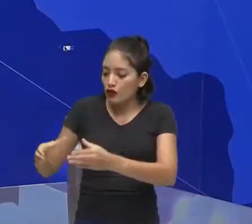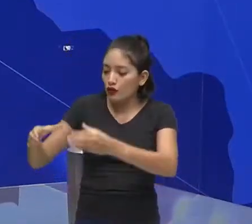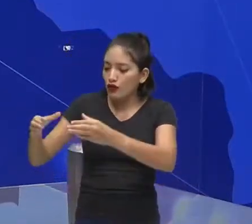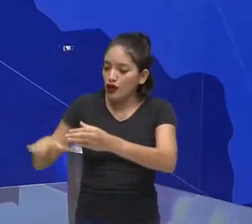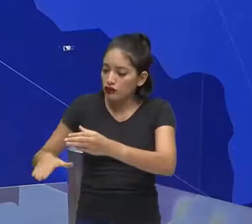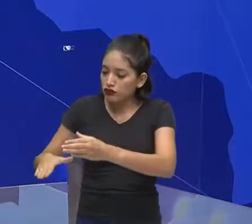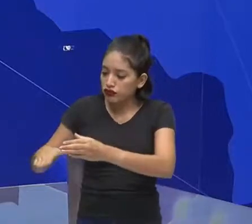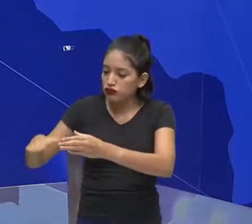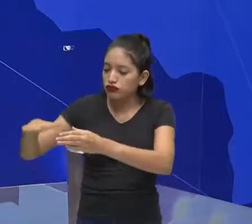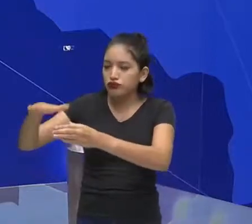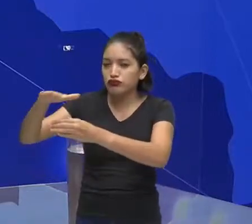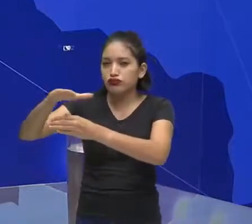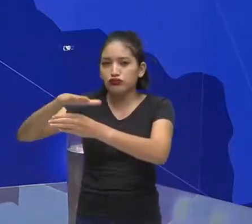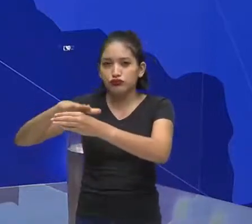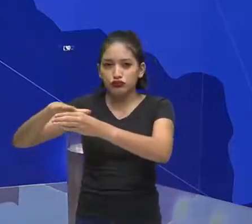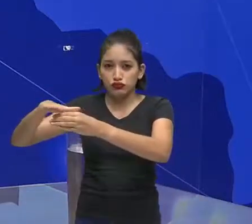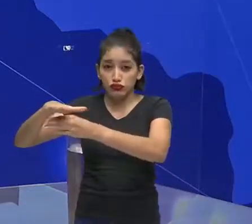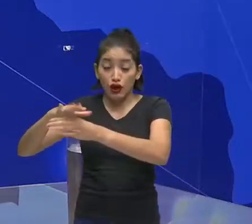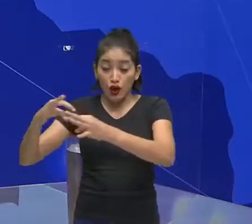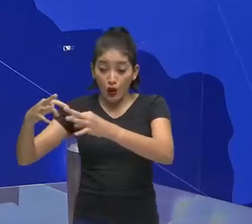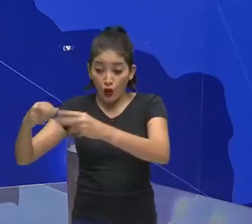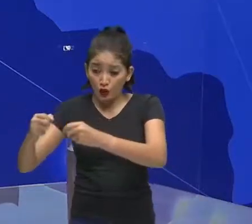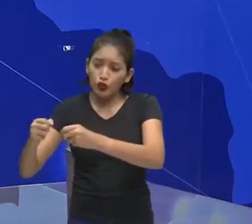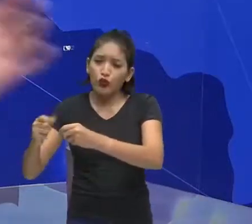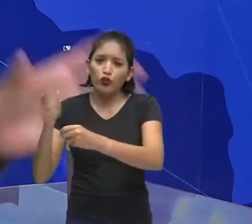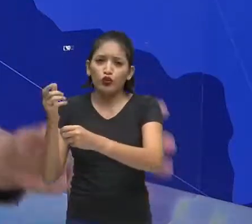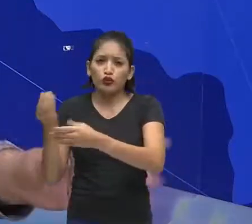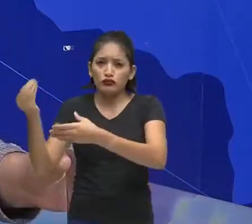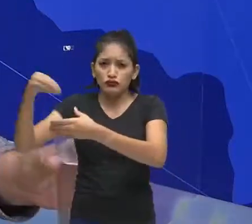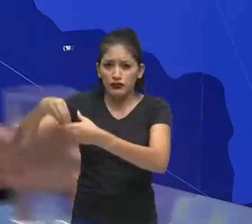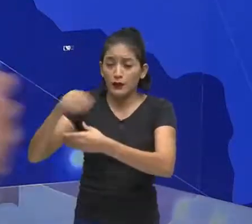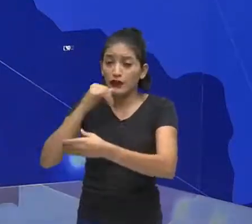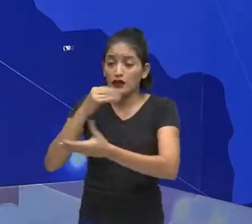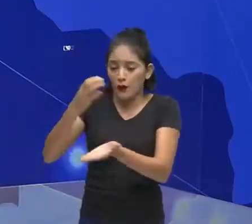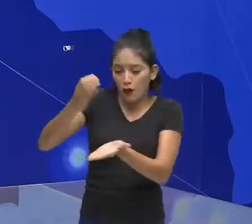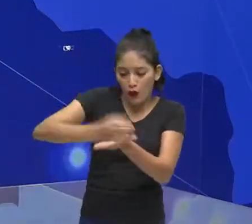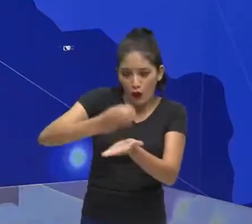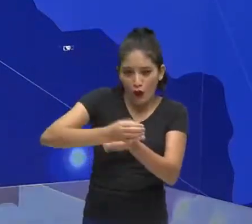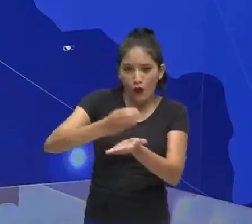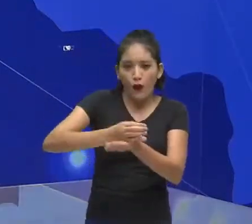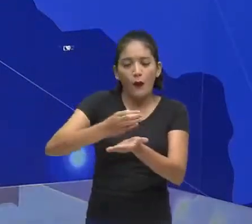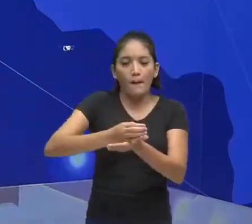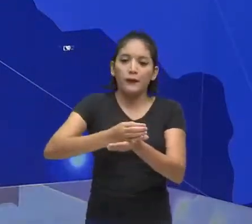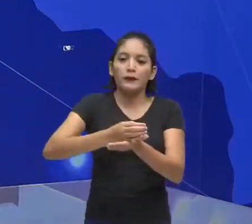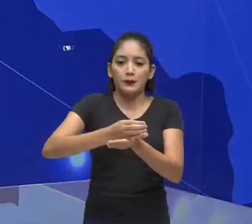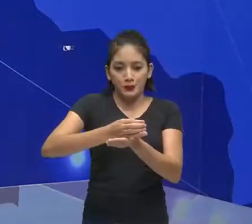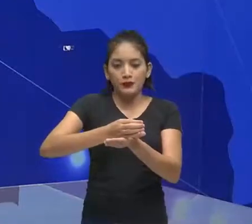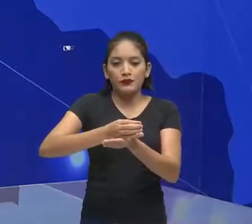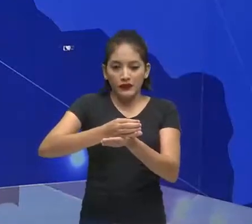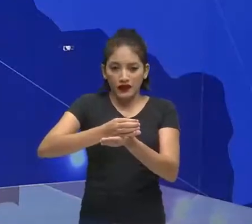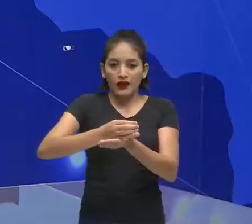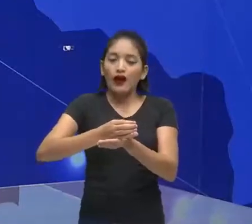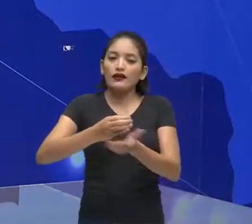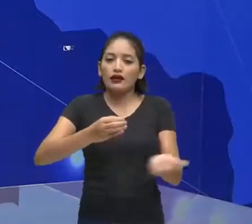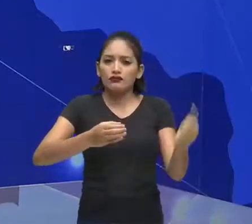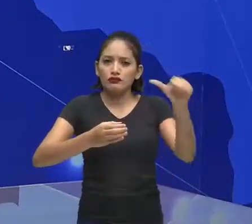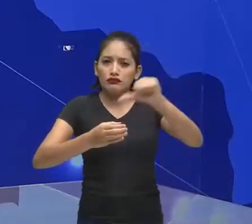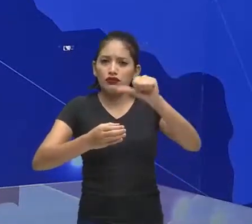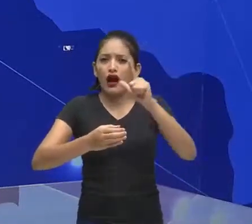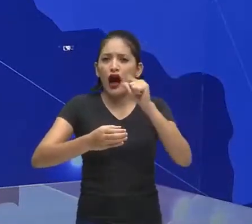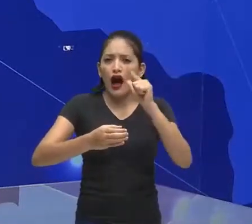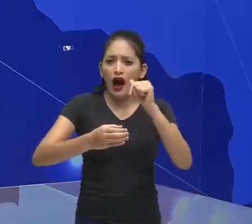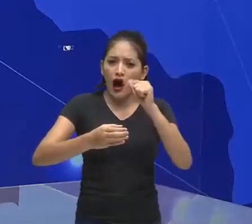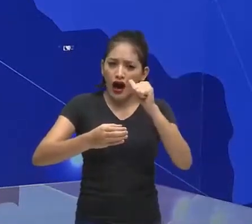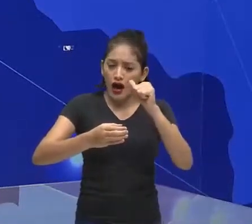vida, tudo aquilo que a gente deixa encher muito, se você pega um copo e você coloca um pouco mais de água do que esse